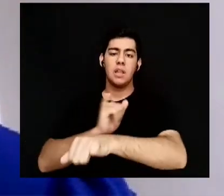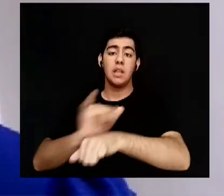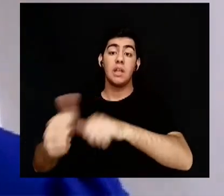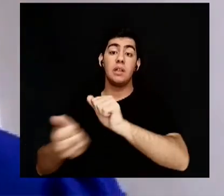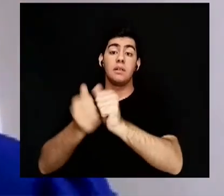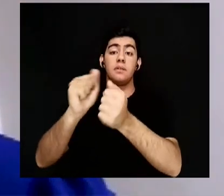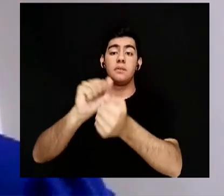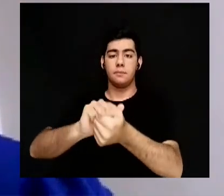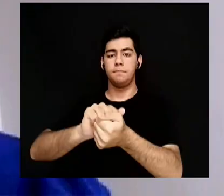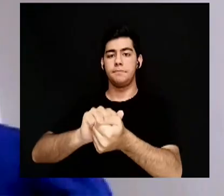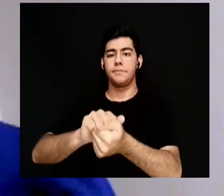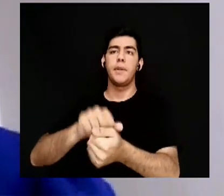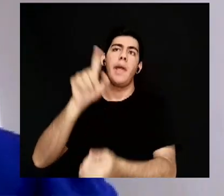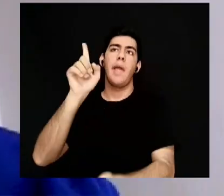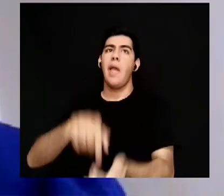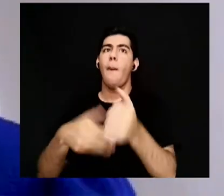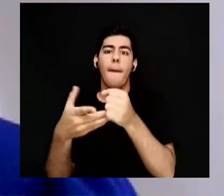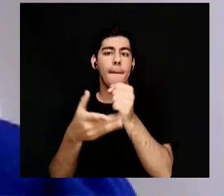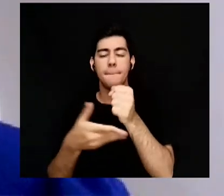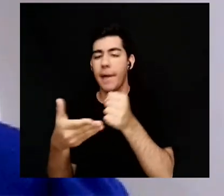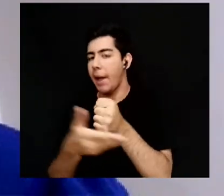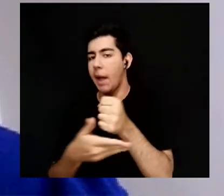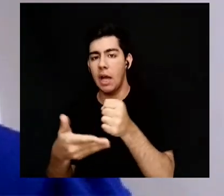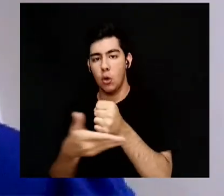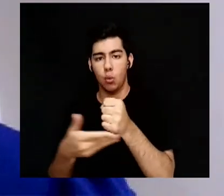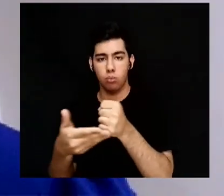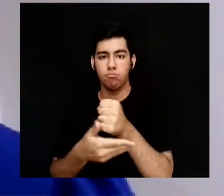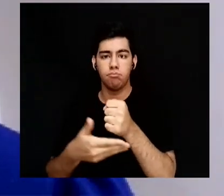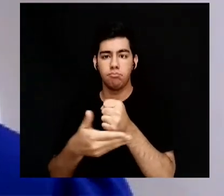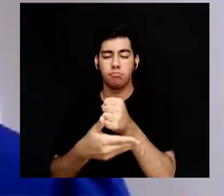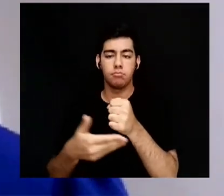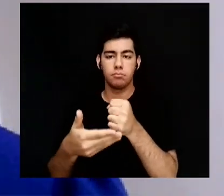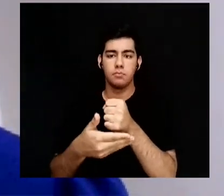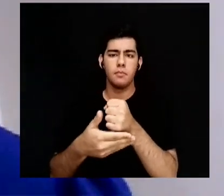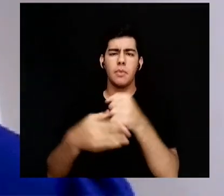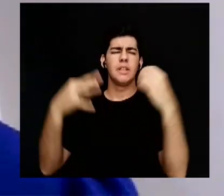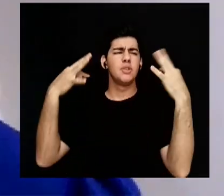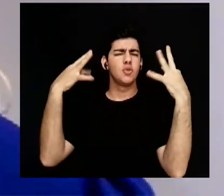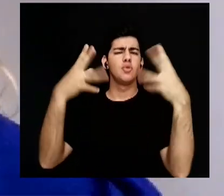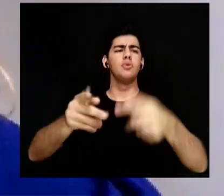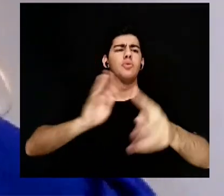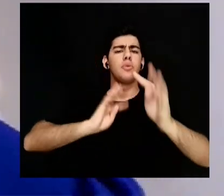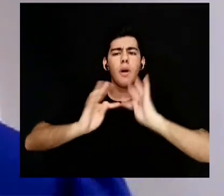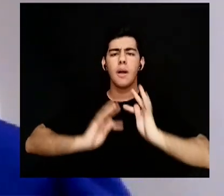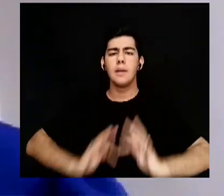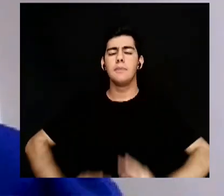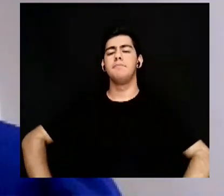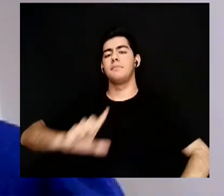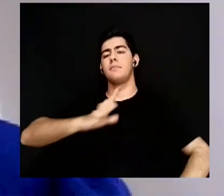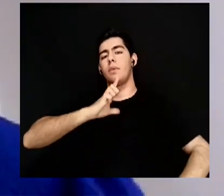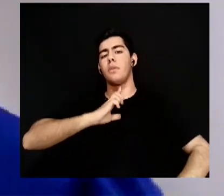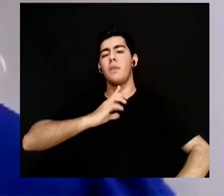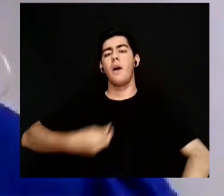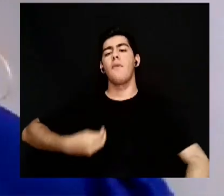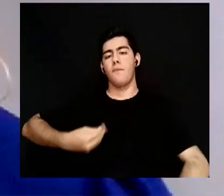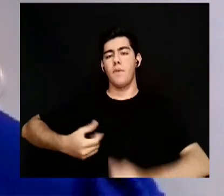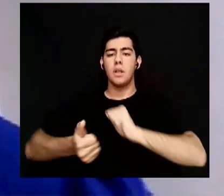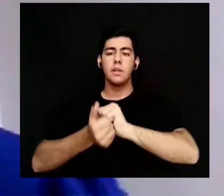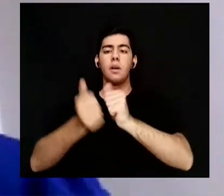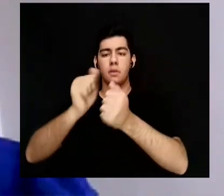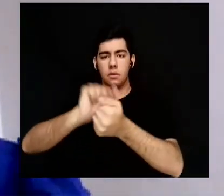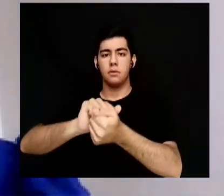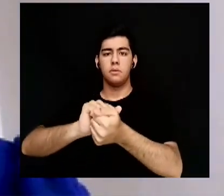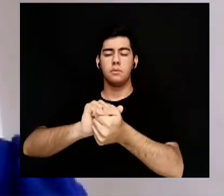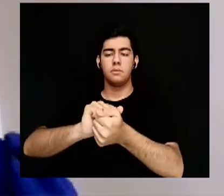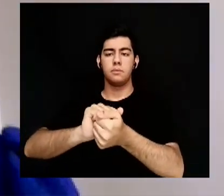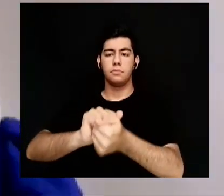básico, né, qualquer tratamento envolve mudança no estilo de vida, tá? Primeiro, mudança no estilo de